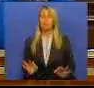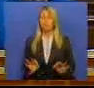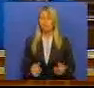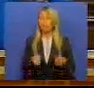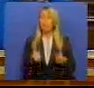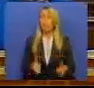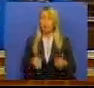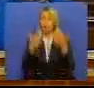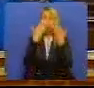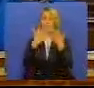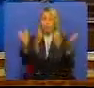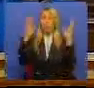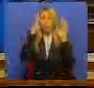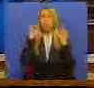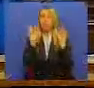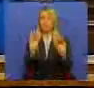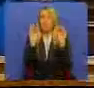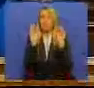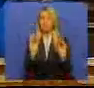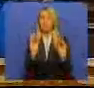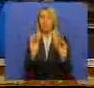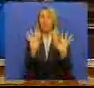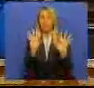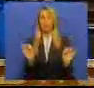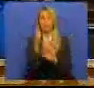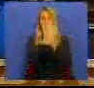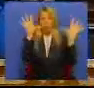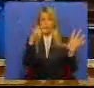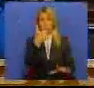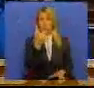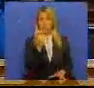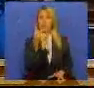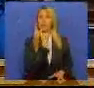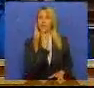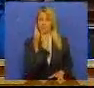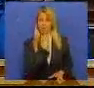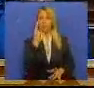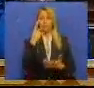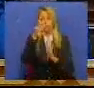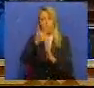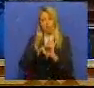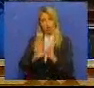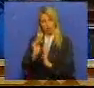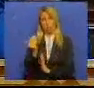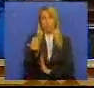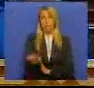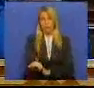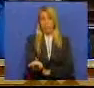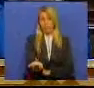a democratização do ensino. Mas é evidente que o 25 de Abril e o regime que lhe deu